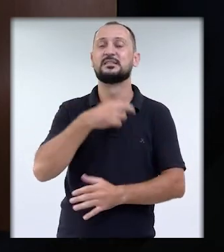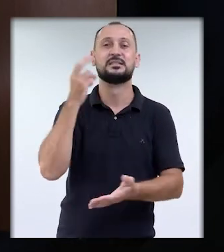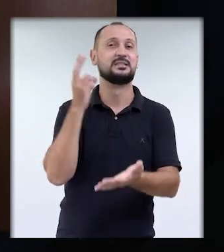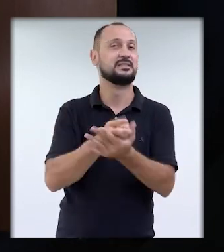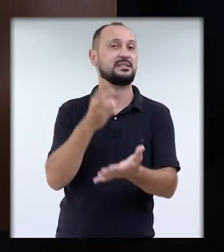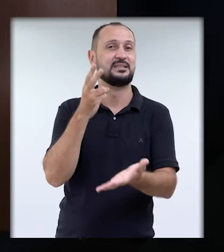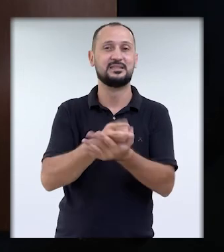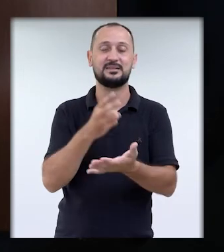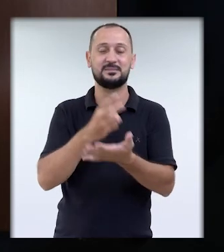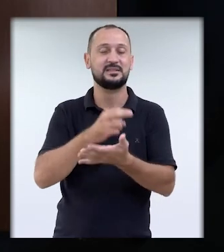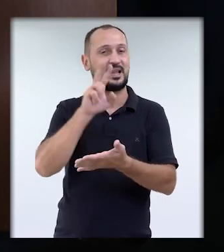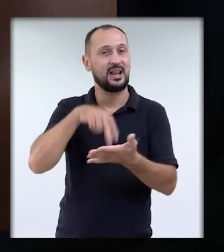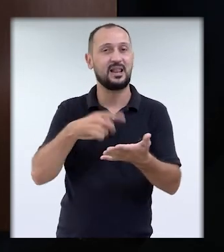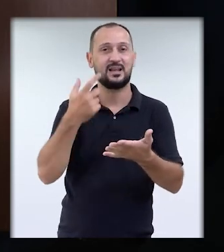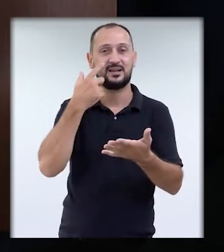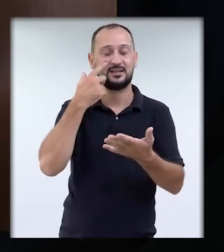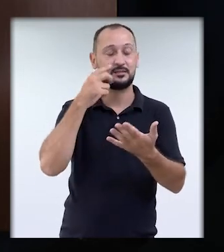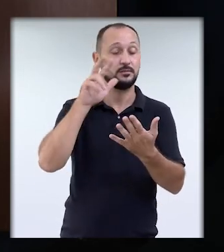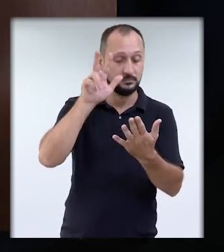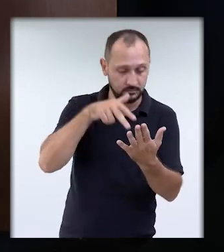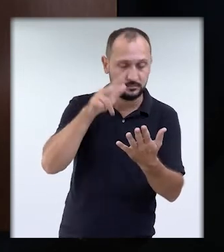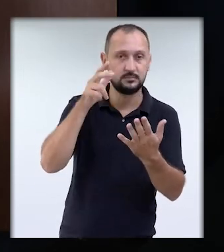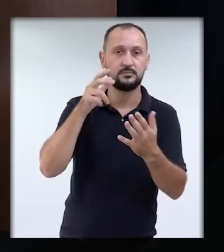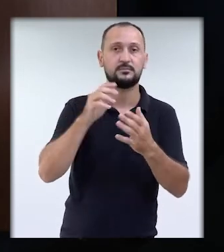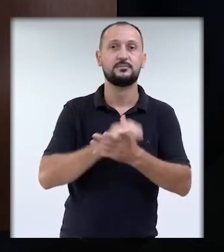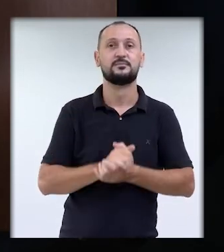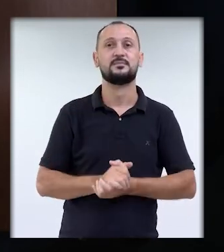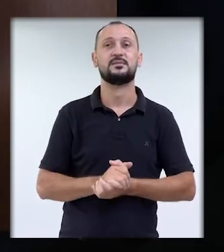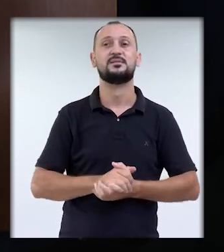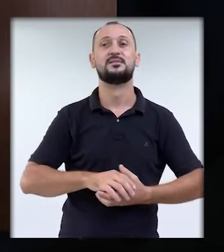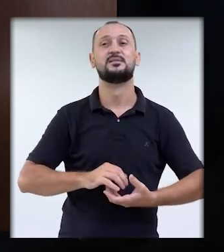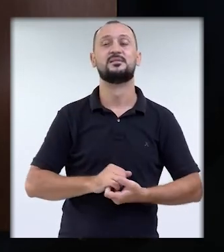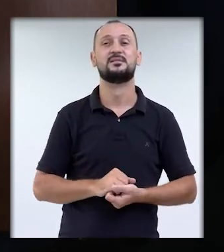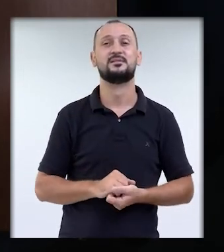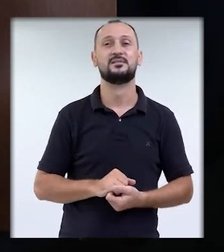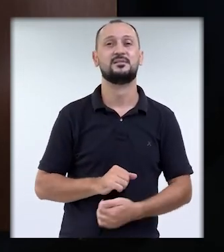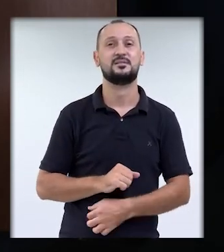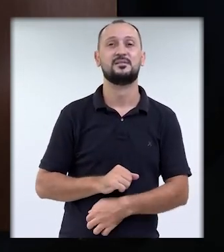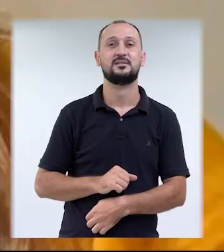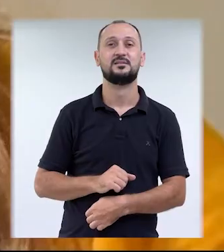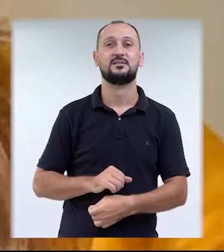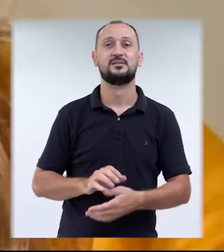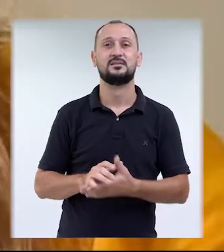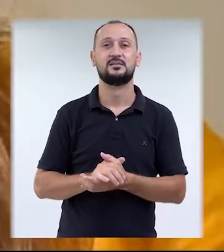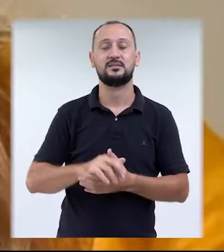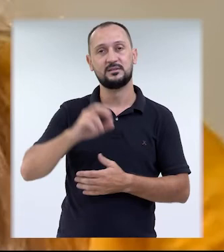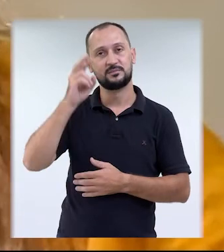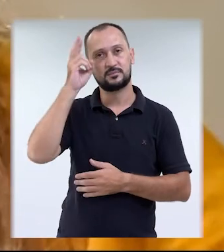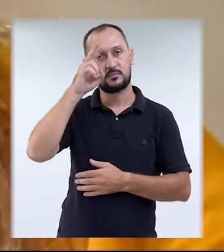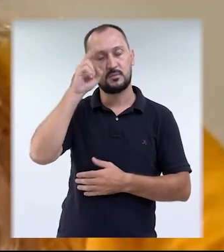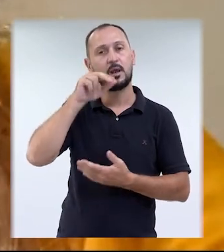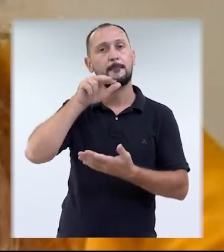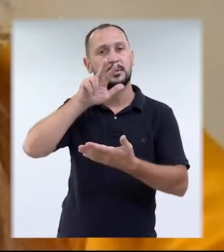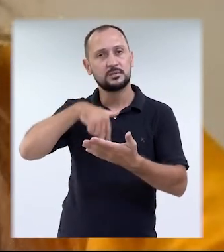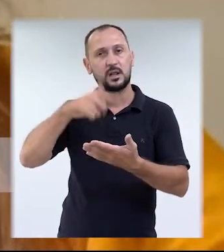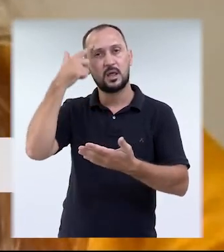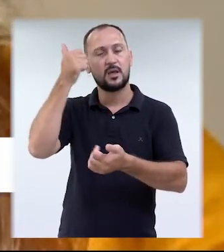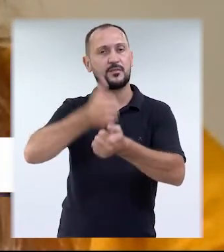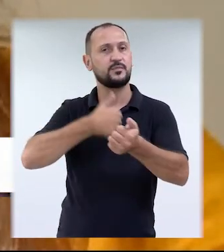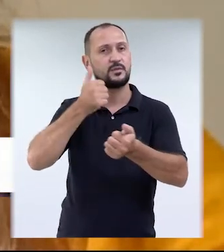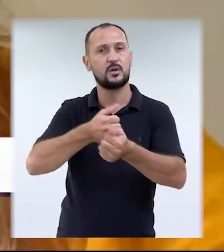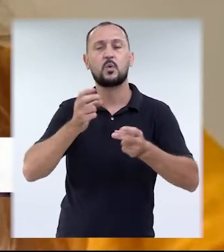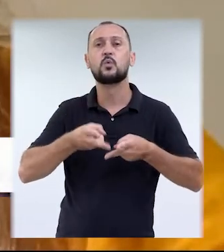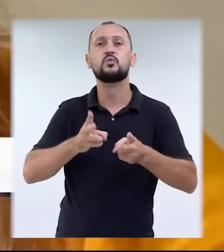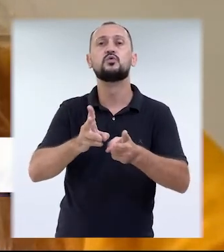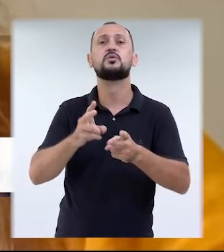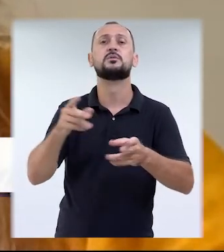impacto sempre que você bota o olho, né, nesse trecho. As histórias são para você ler, refletir